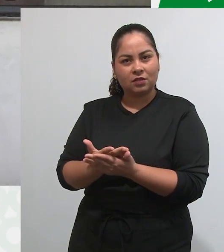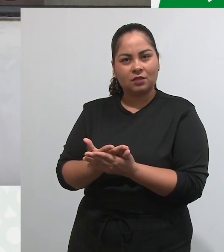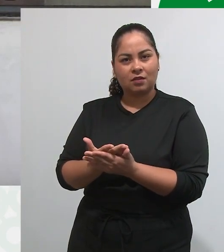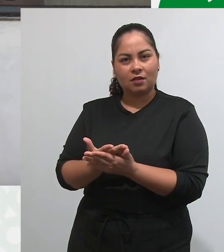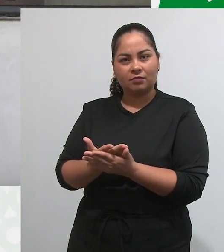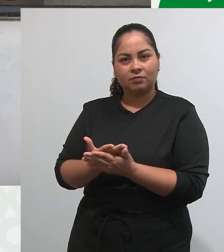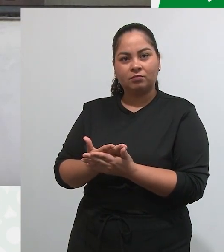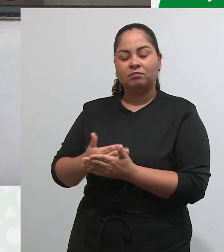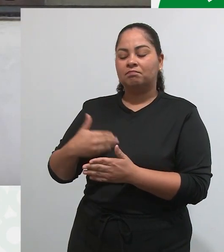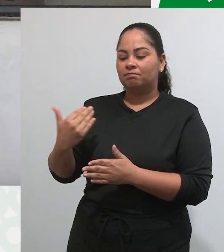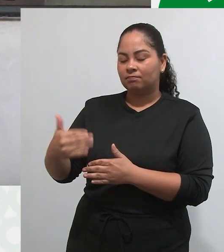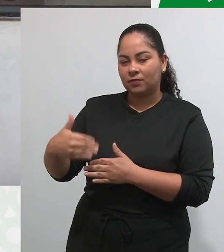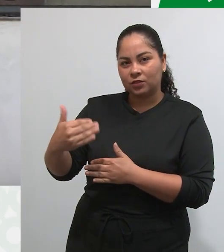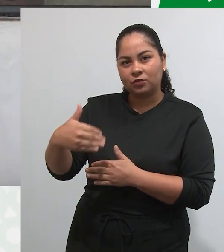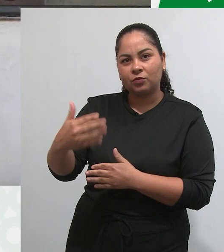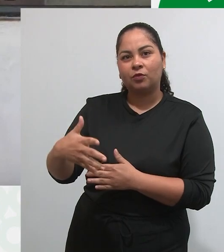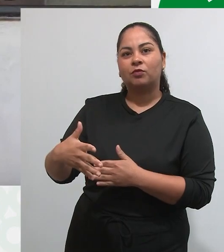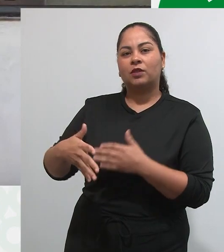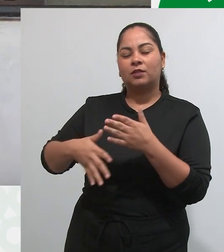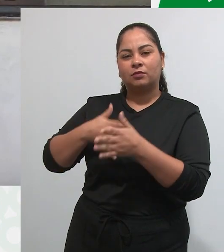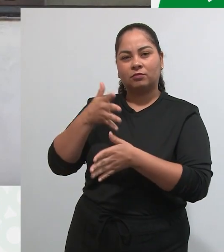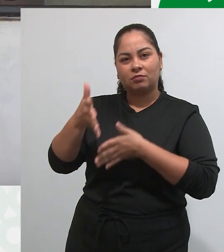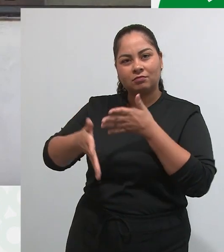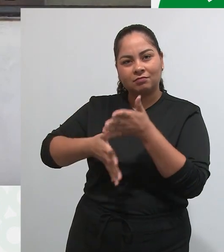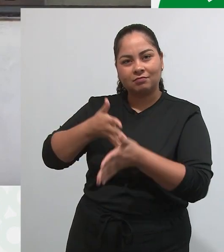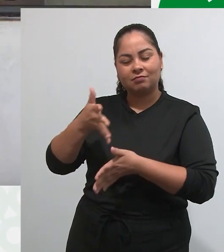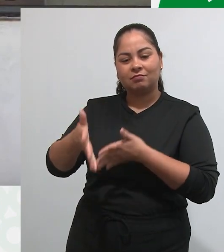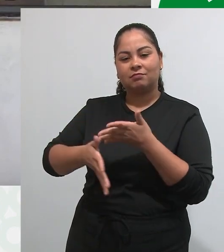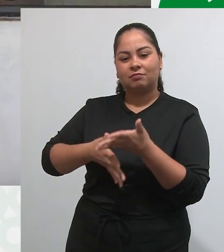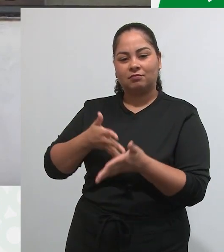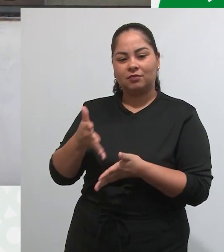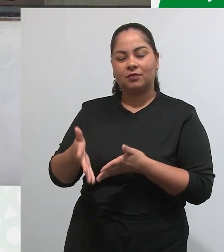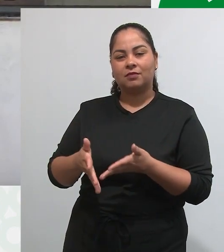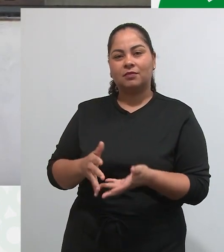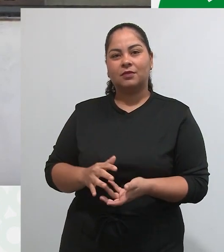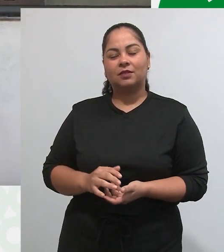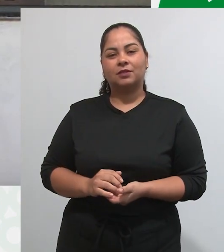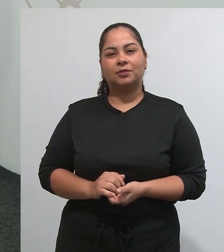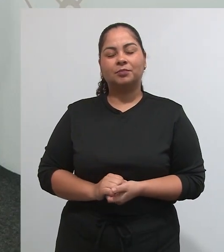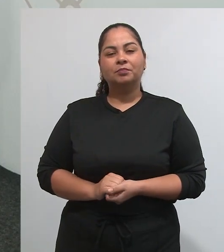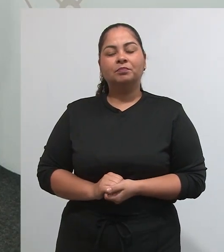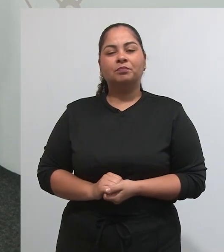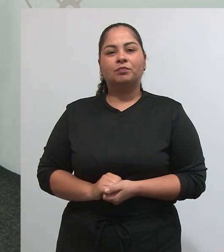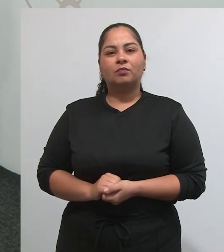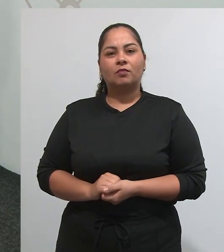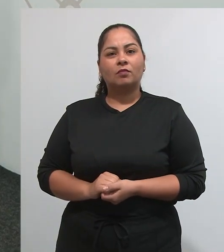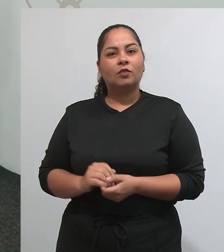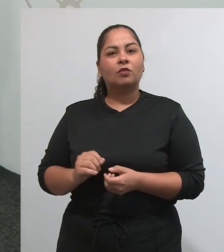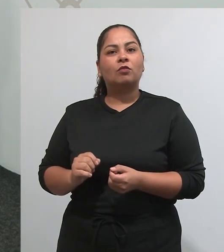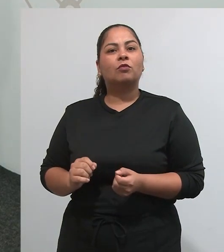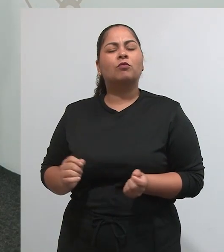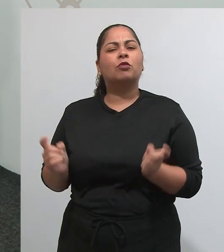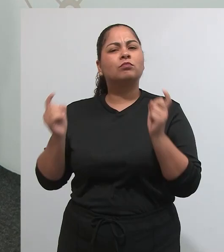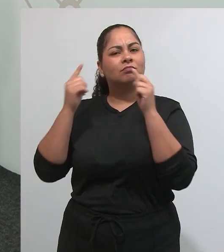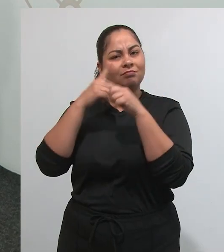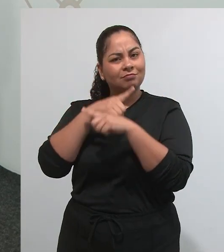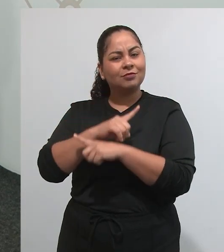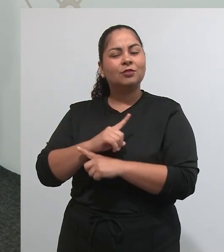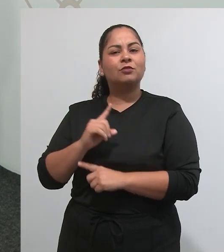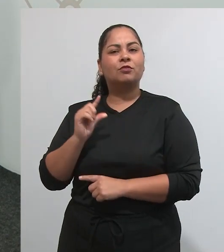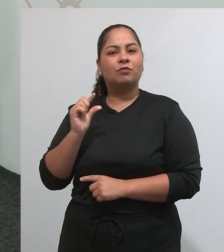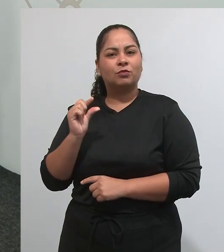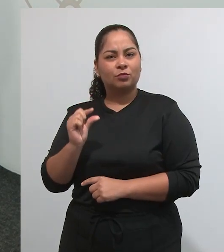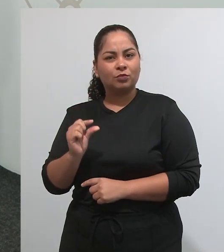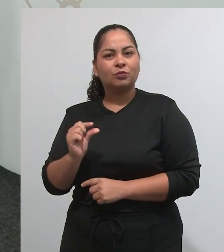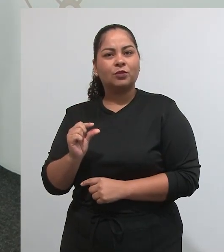está aprendendo, já está desenvolvendo a língua brasileira de sinais. E esse desafio na educação foi um